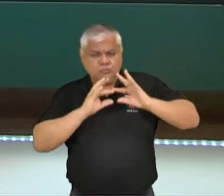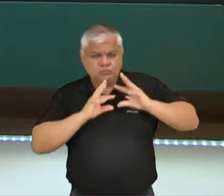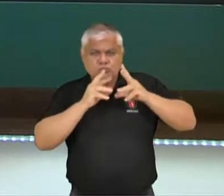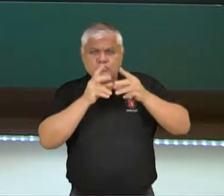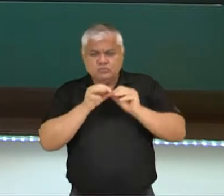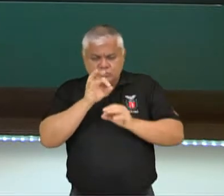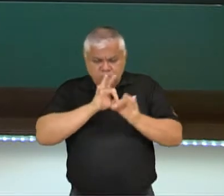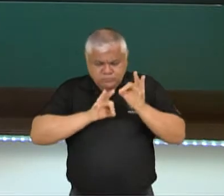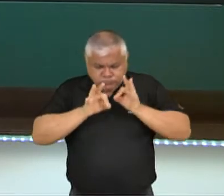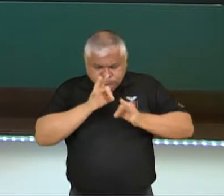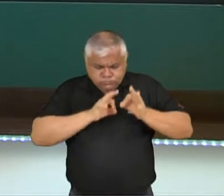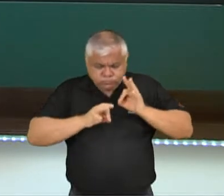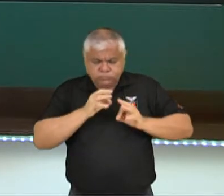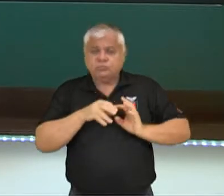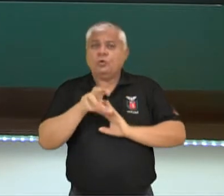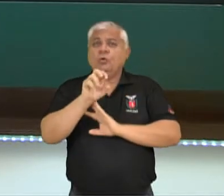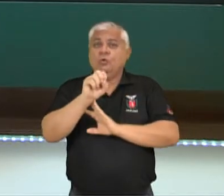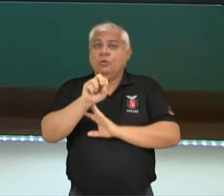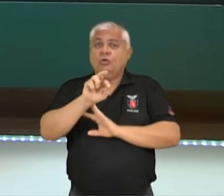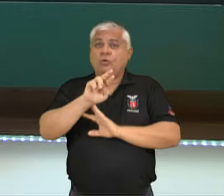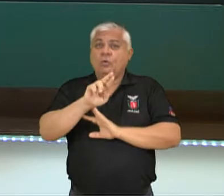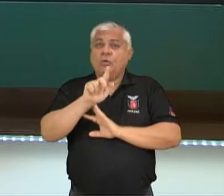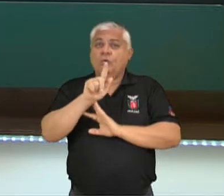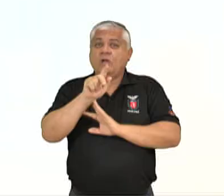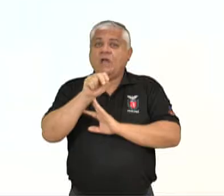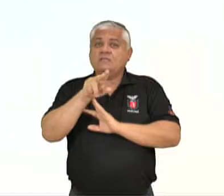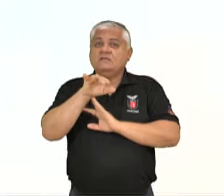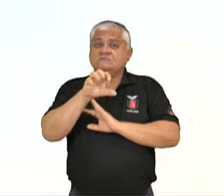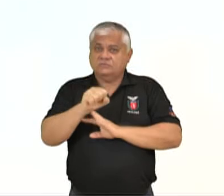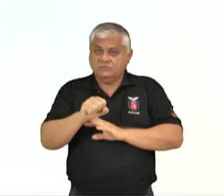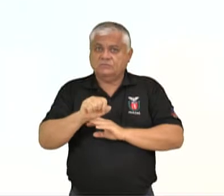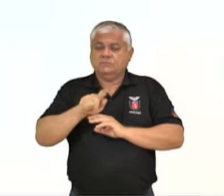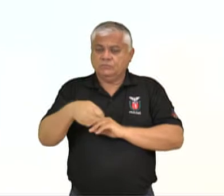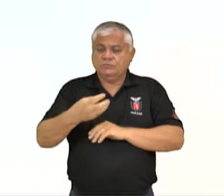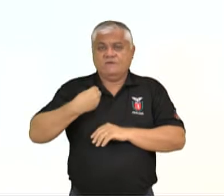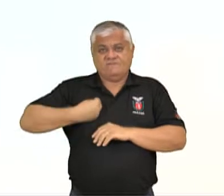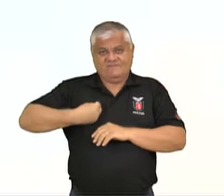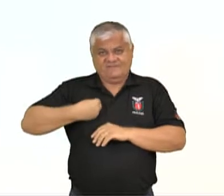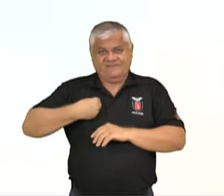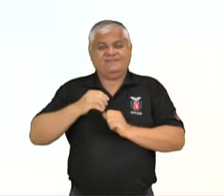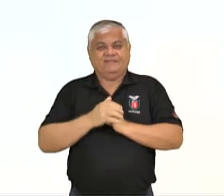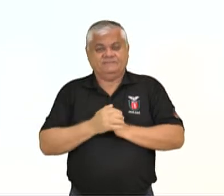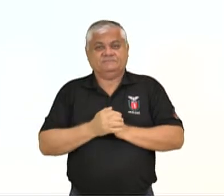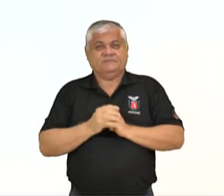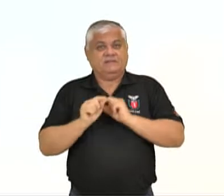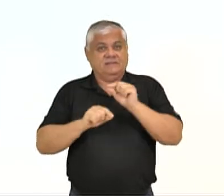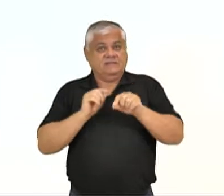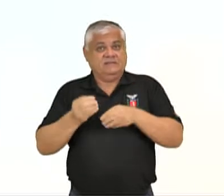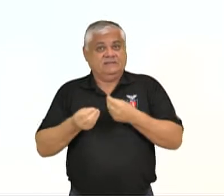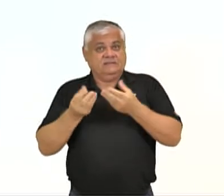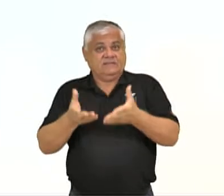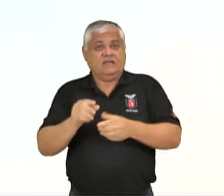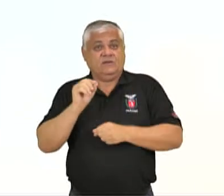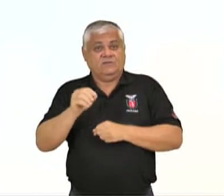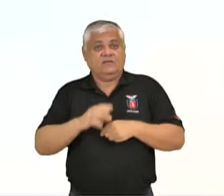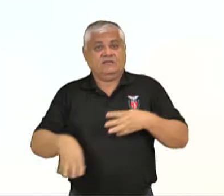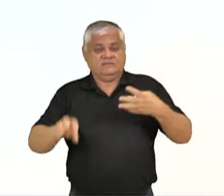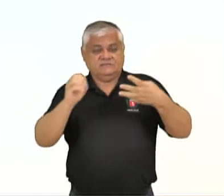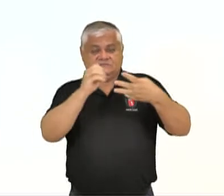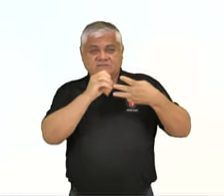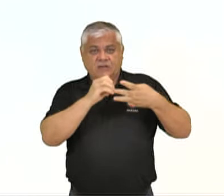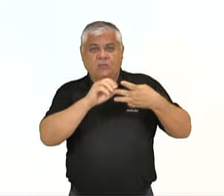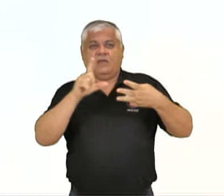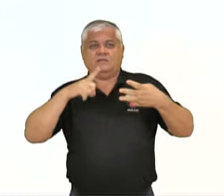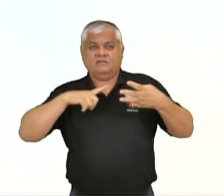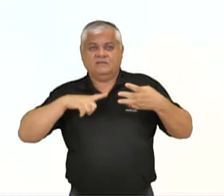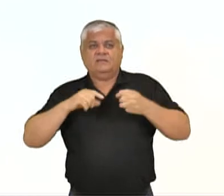compõem os organismos, né? Para que eles tenham vida. Os seres vivos, eles trazem como característica a presença de células.